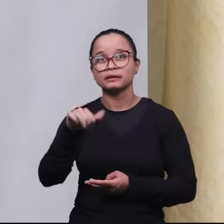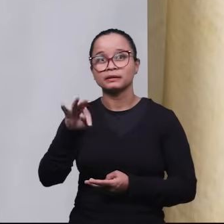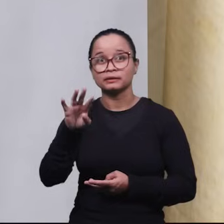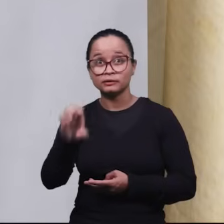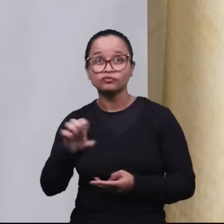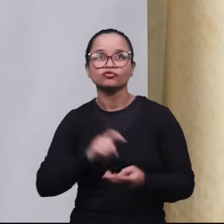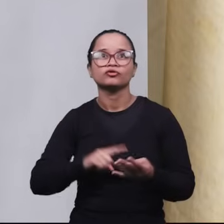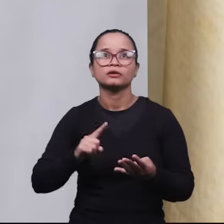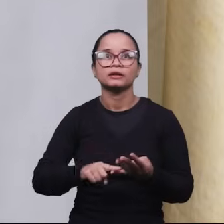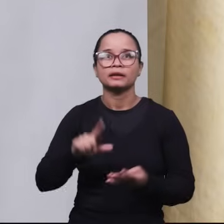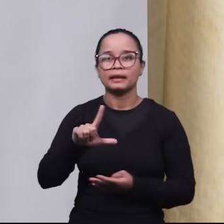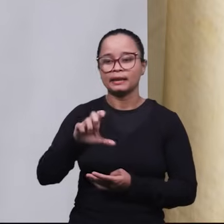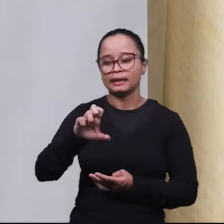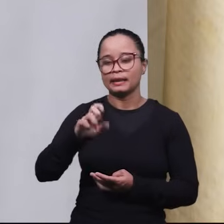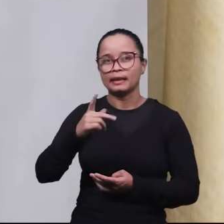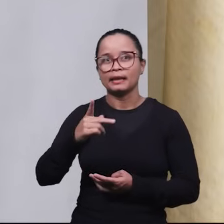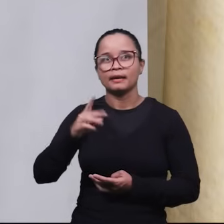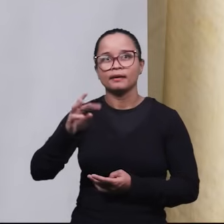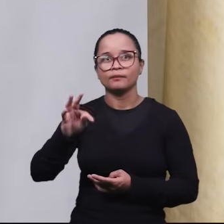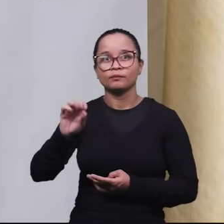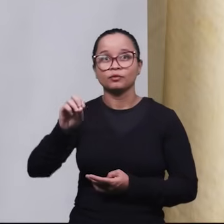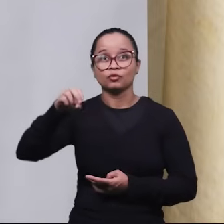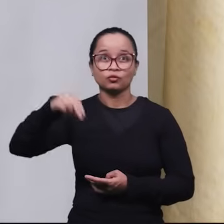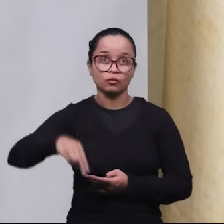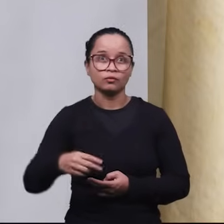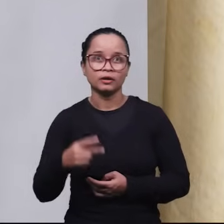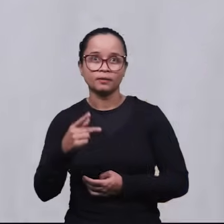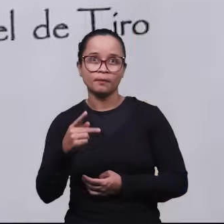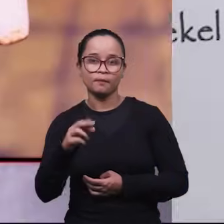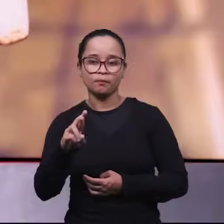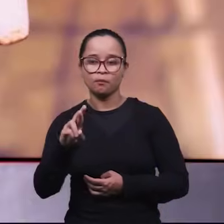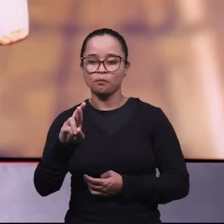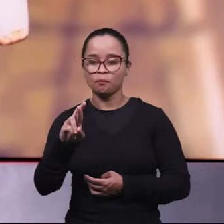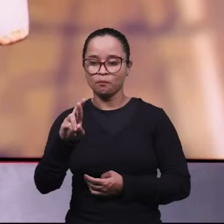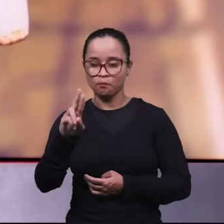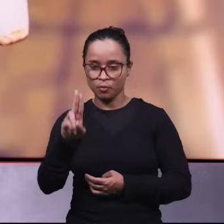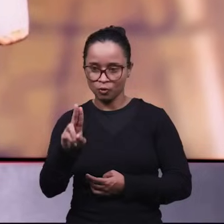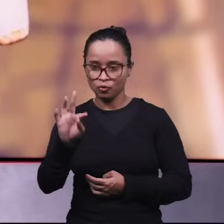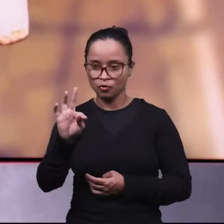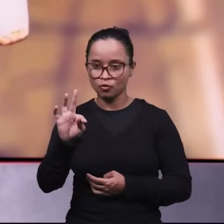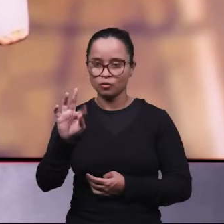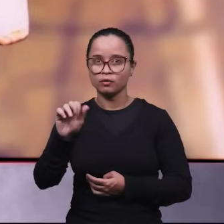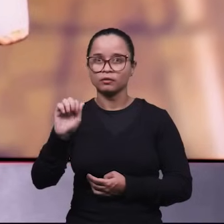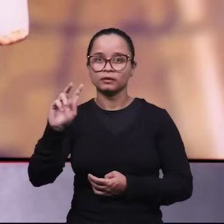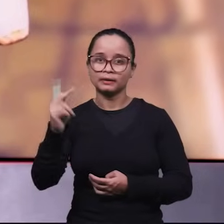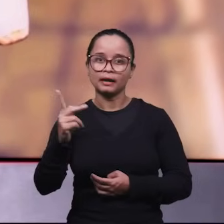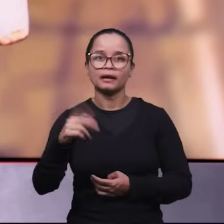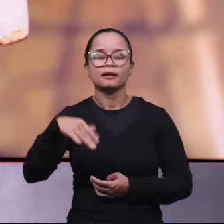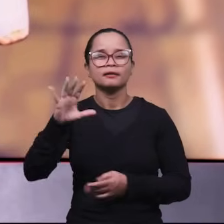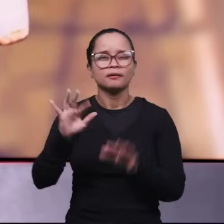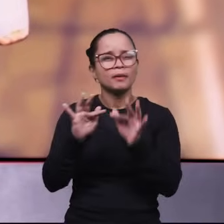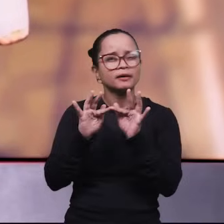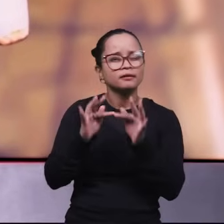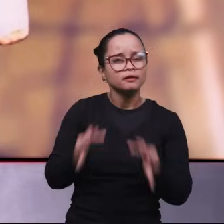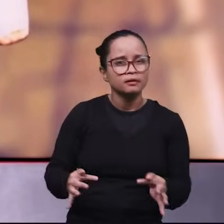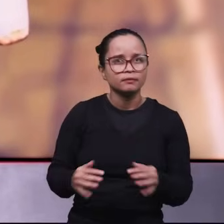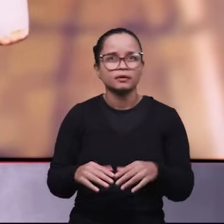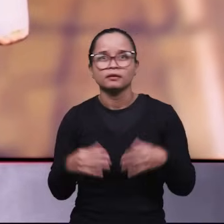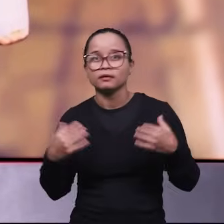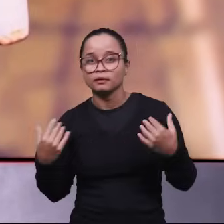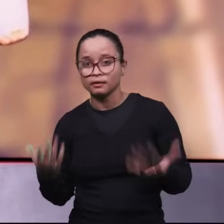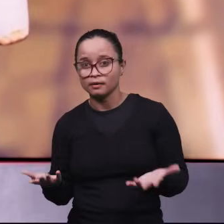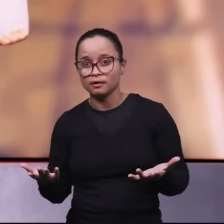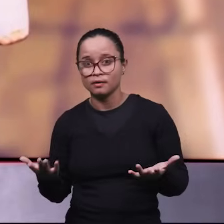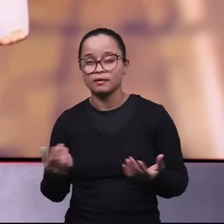são as moedas mais simples, o centavo nosso. E por isso se tem